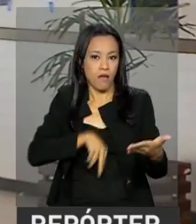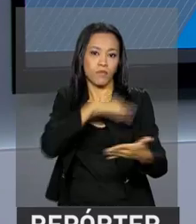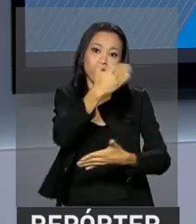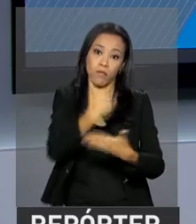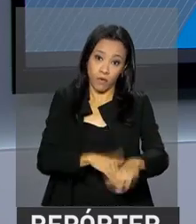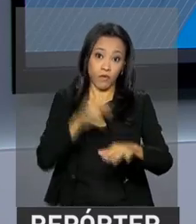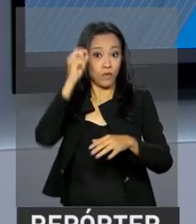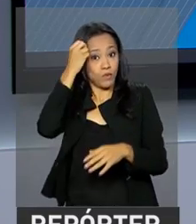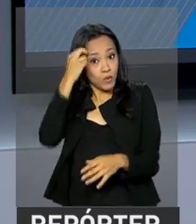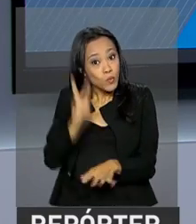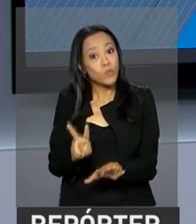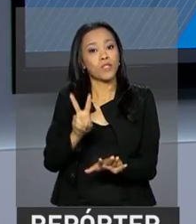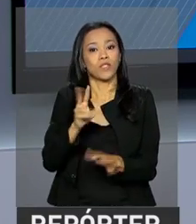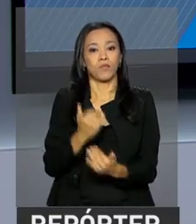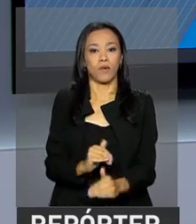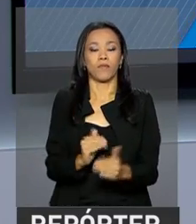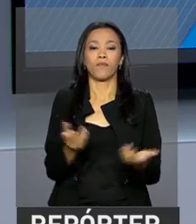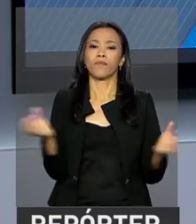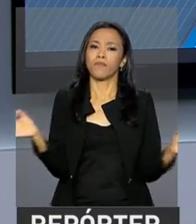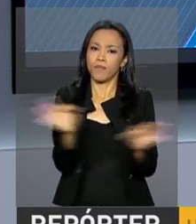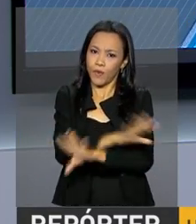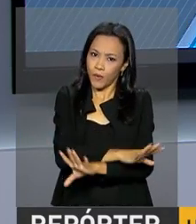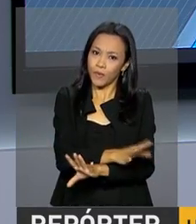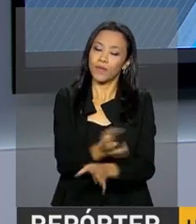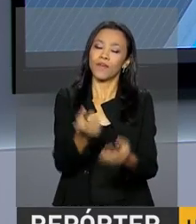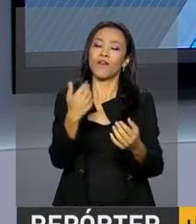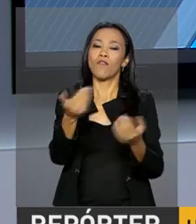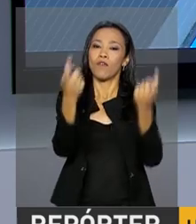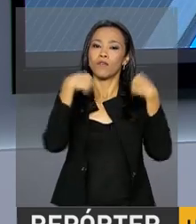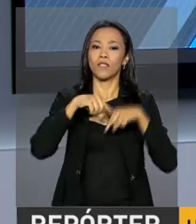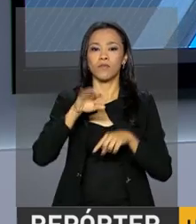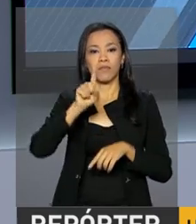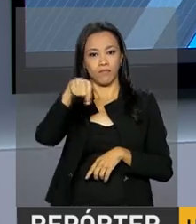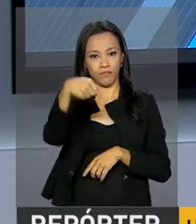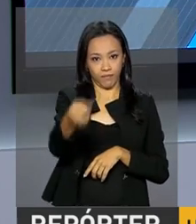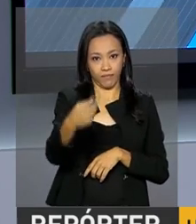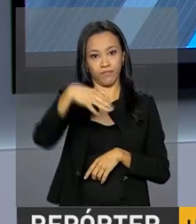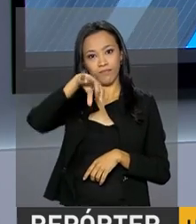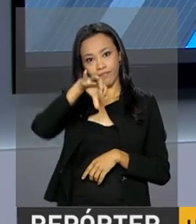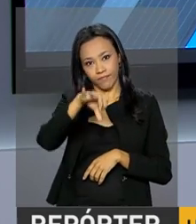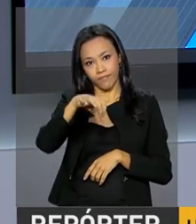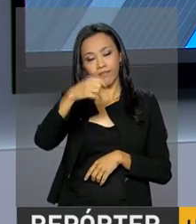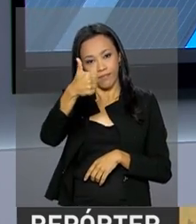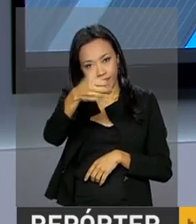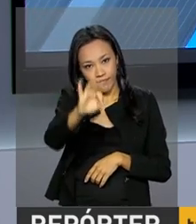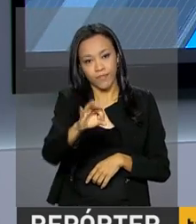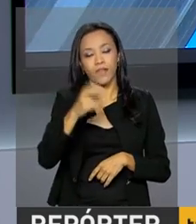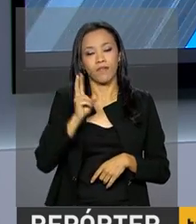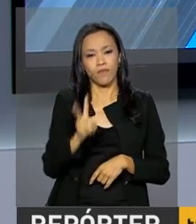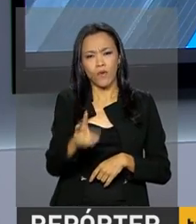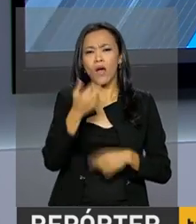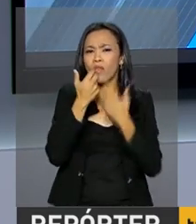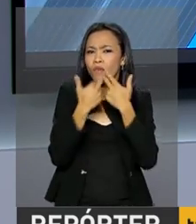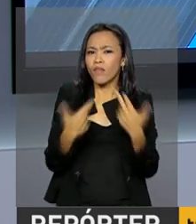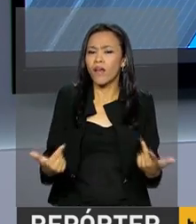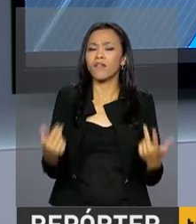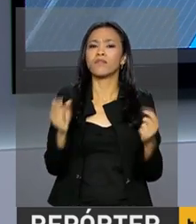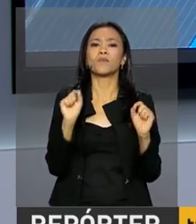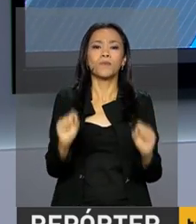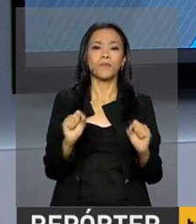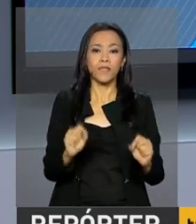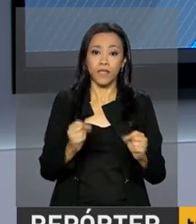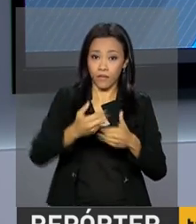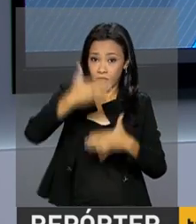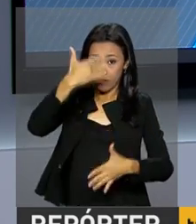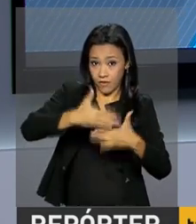dia o repórter NBR fica por aqui voltamos em uma hora na nossa próxima edição acompanhe as novidades também em